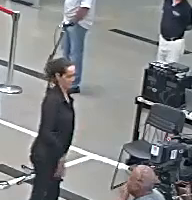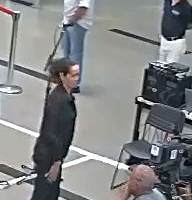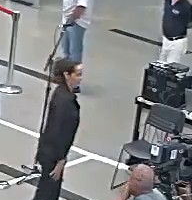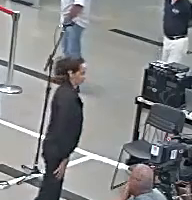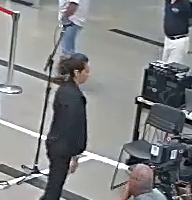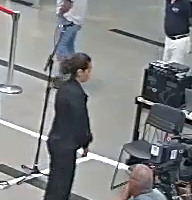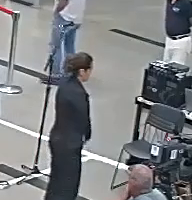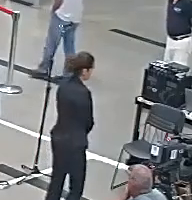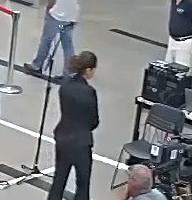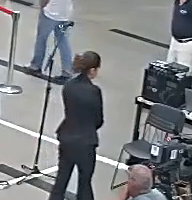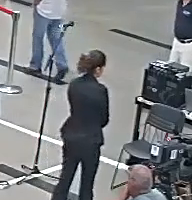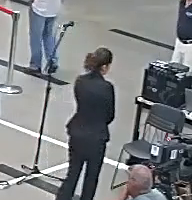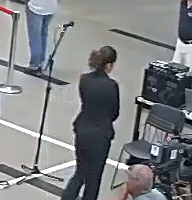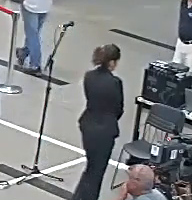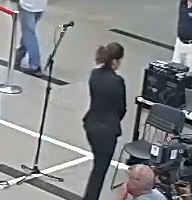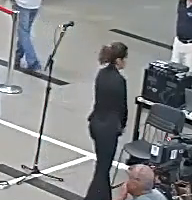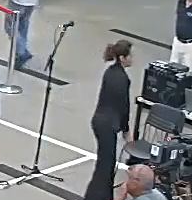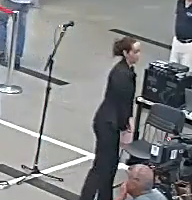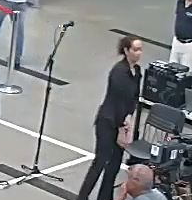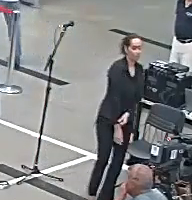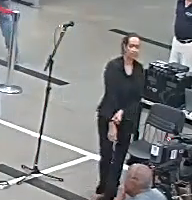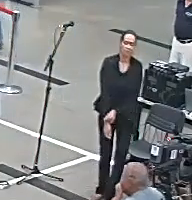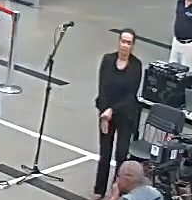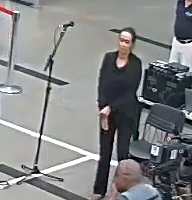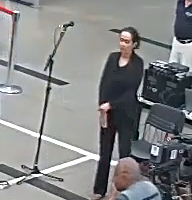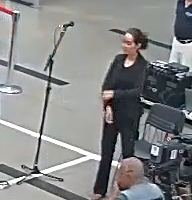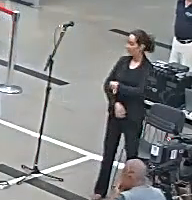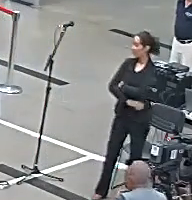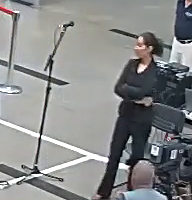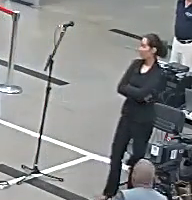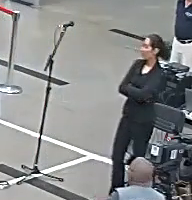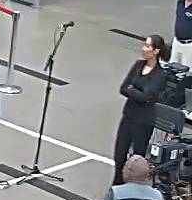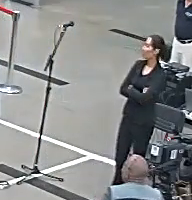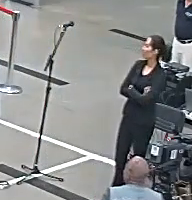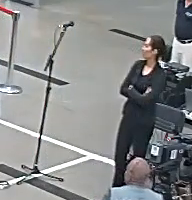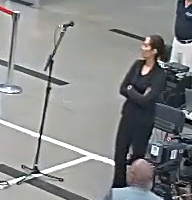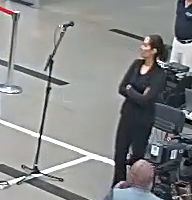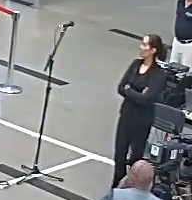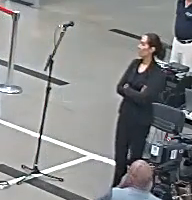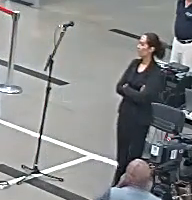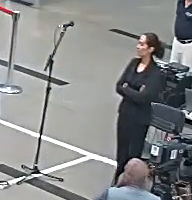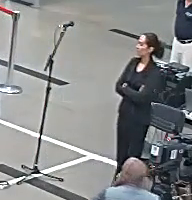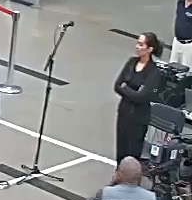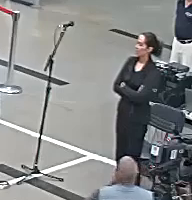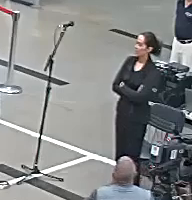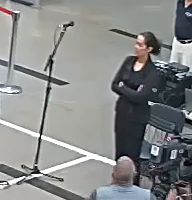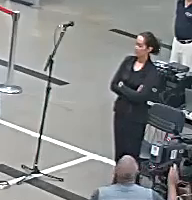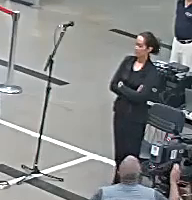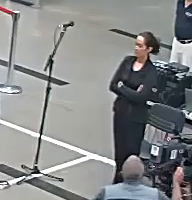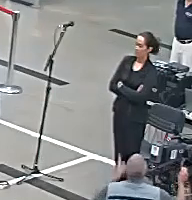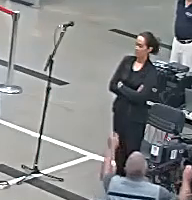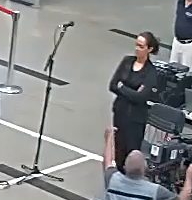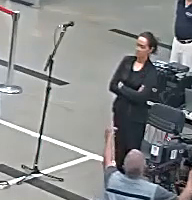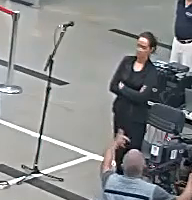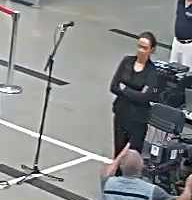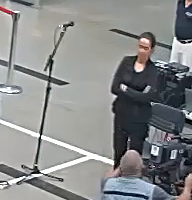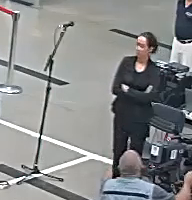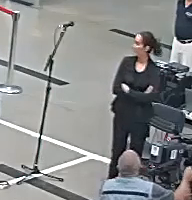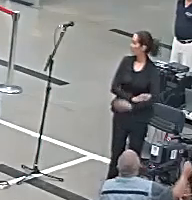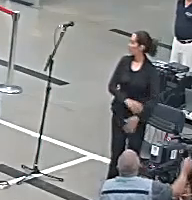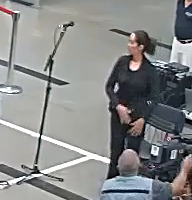ônibus convencional é o absurdo dos Absurdos e por final para finalizar aqui o